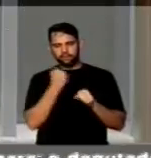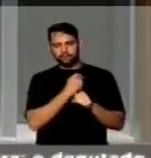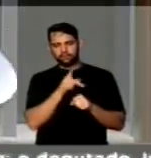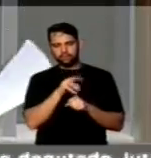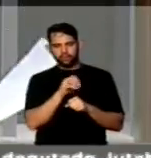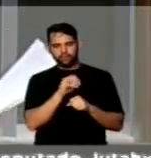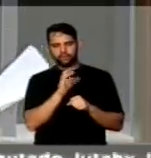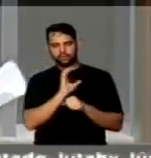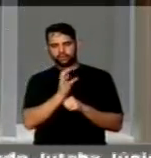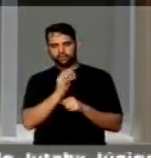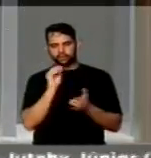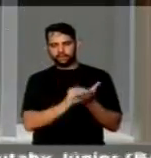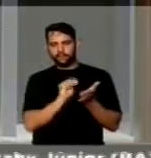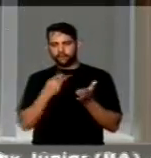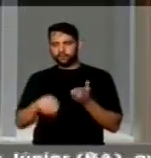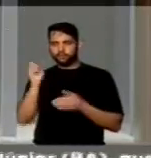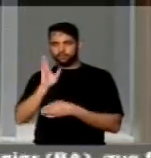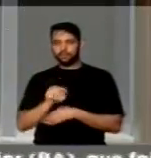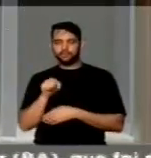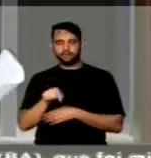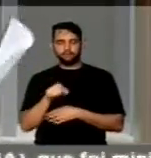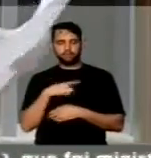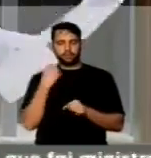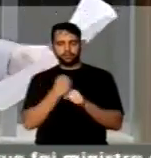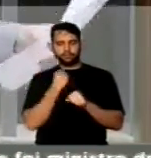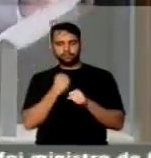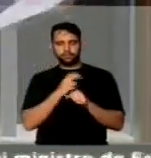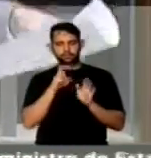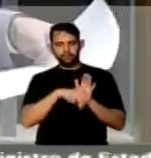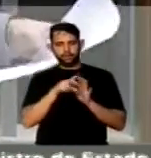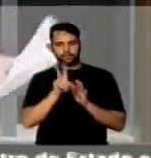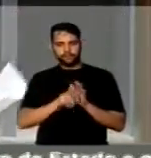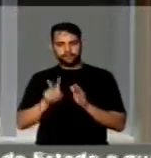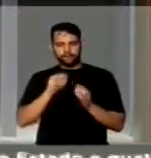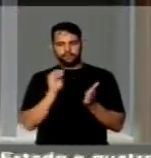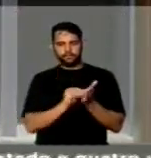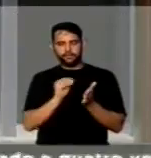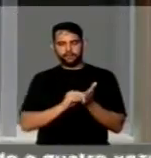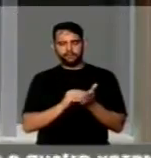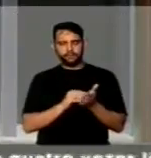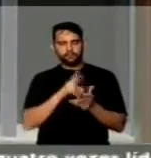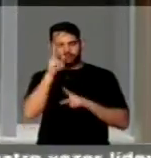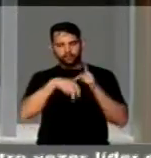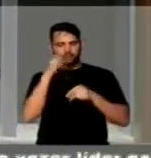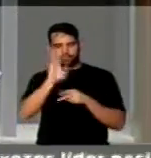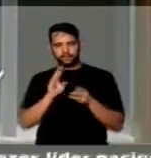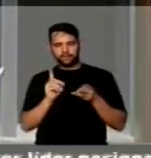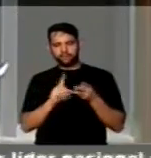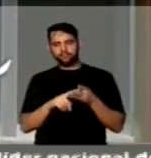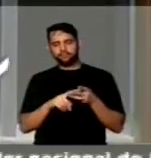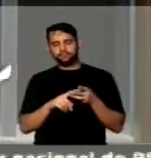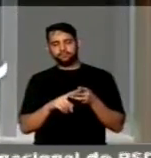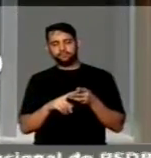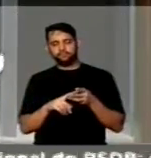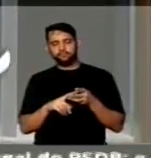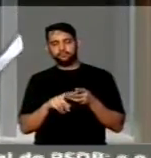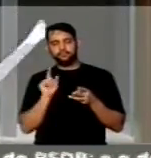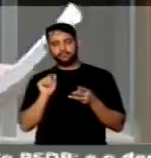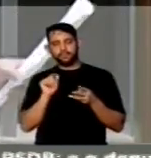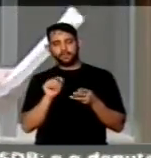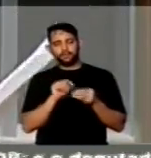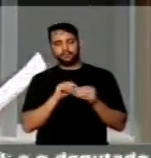Cuba, que hoje fazem falta no Brasil, para construir um metrô na Venezuela, que faz falta ao povo brasileiro,